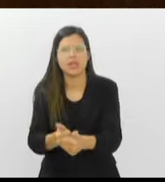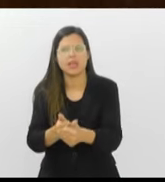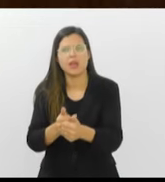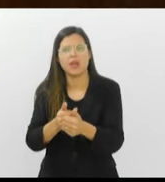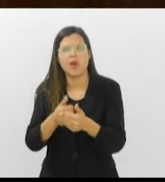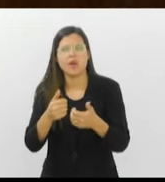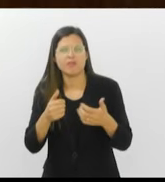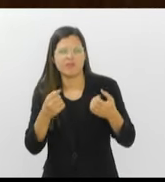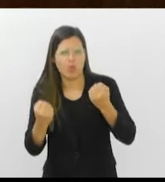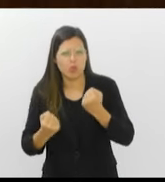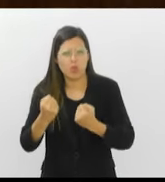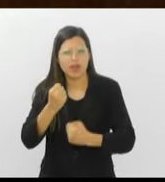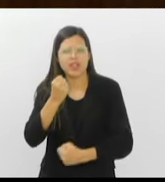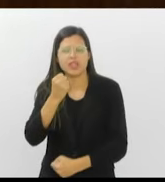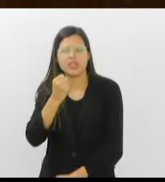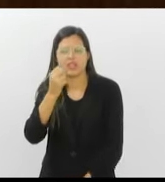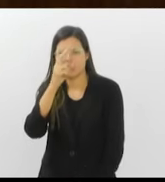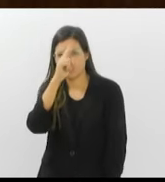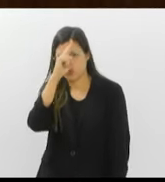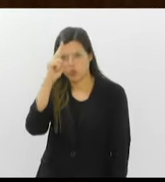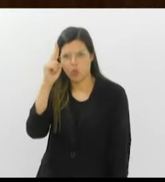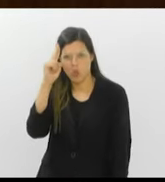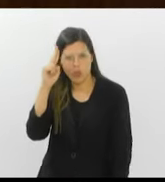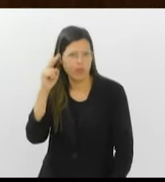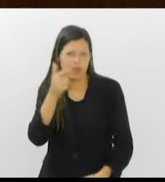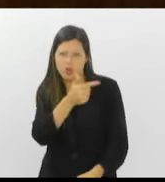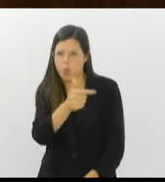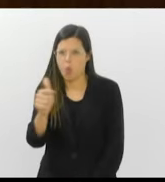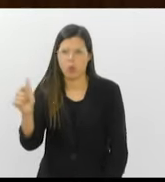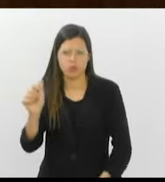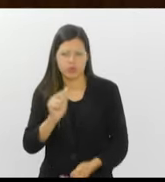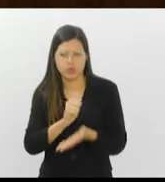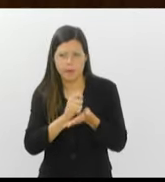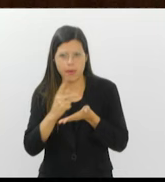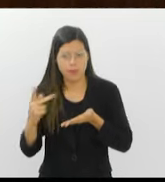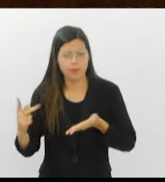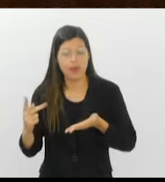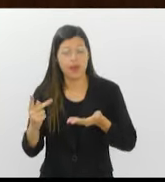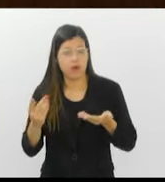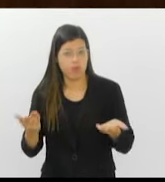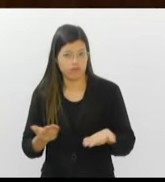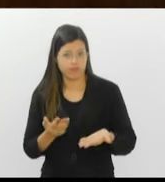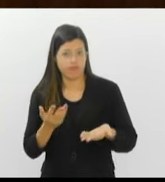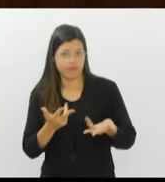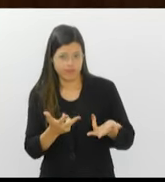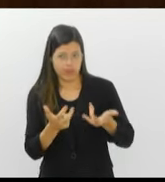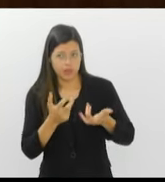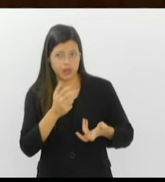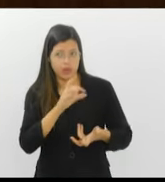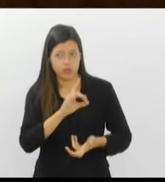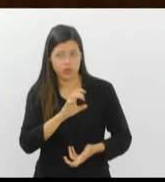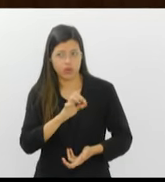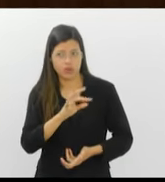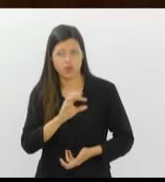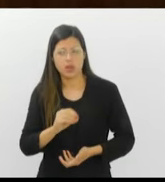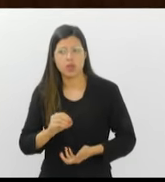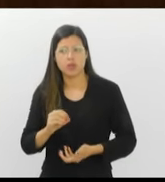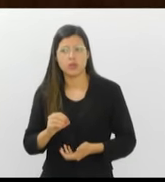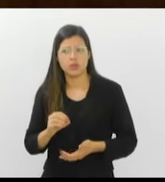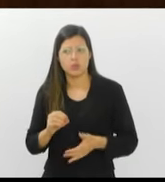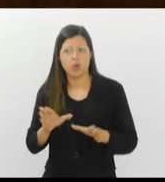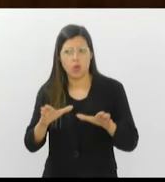motoristas do transporte alternativo. E agora nós estamos aí vendo o Detro, e isso chegou aos ouvidos da Comissão de Combate à